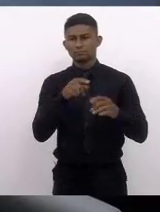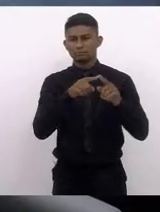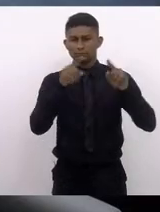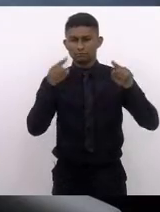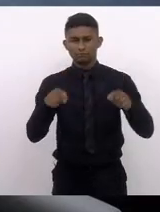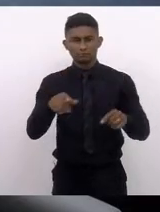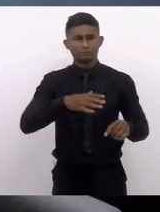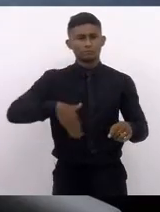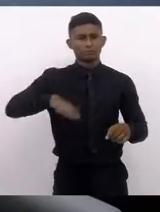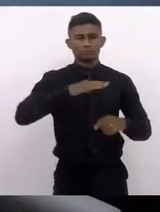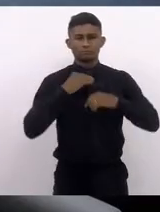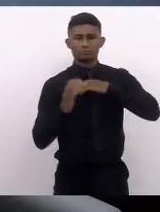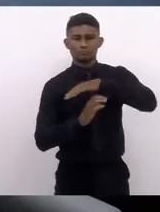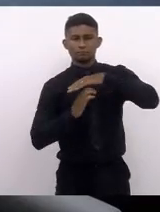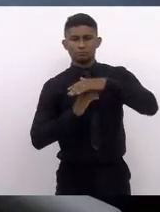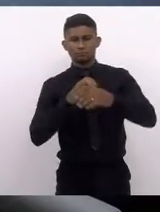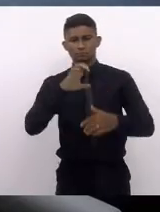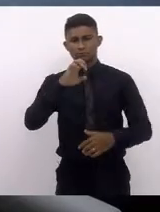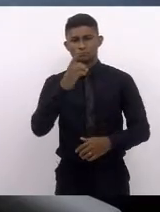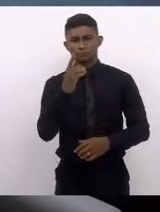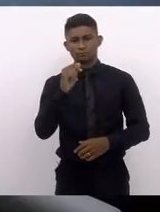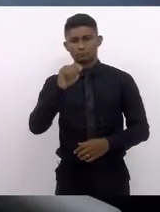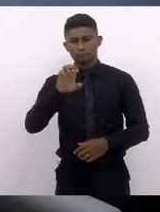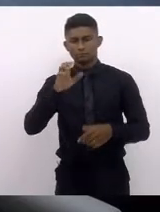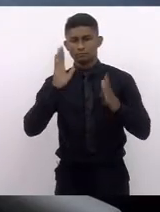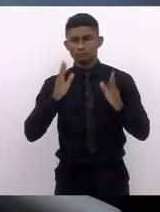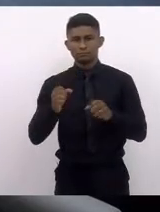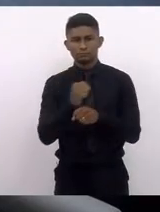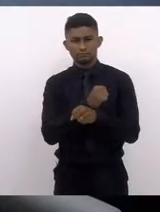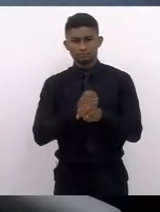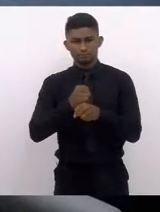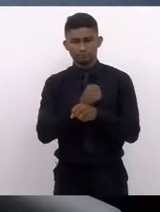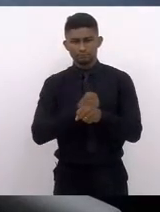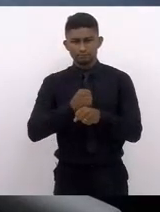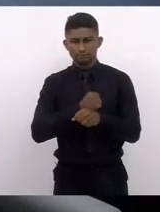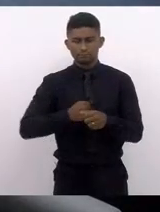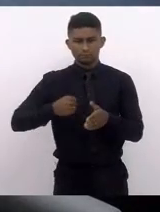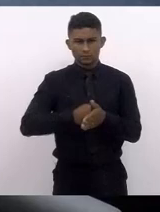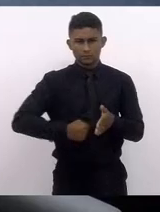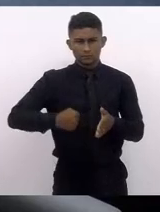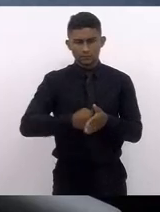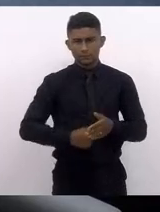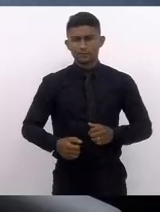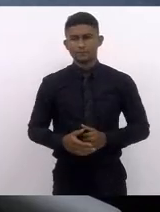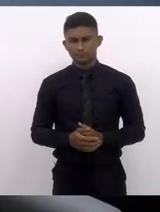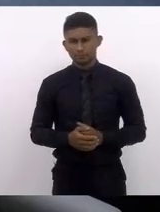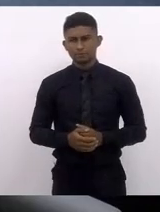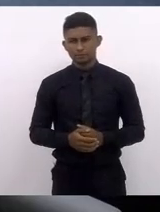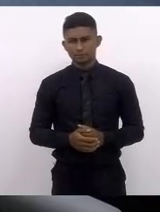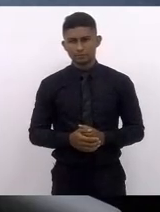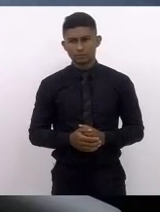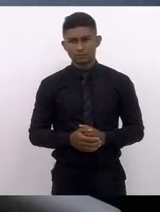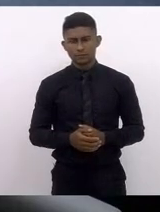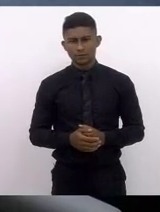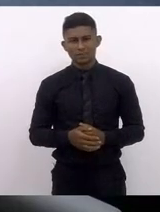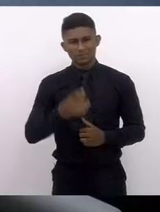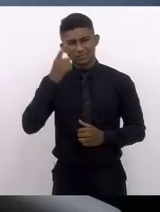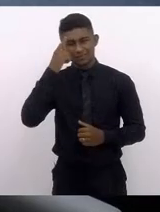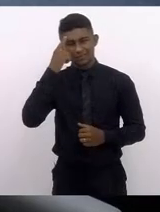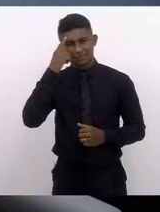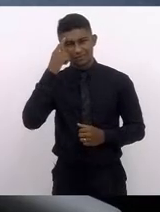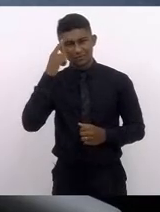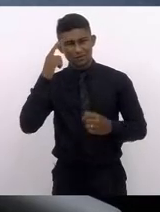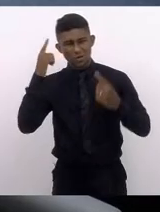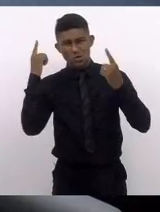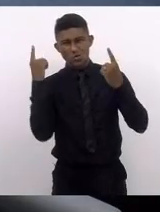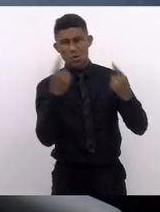trabalhador Cedae anos que tá aí a ângulo de na batalha contra o processo que fizeram de ataque de